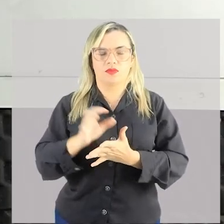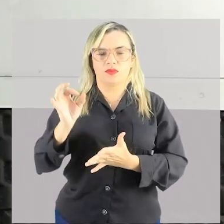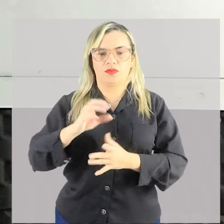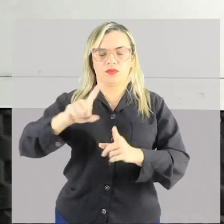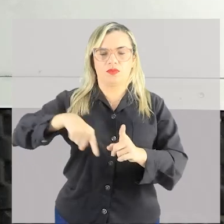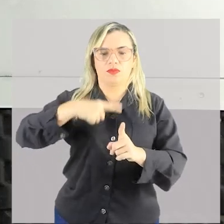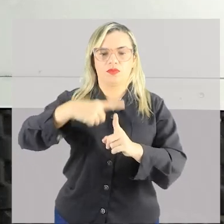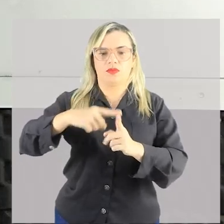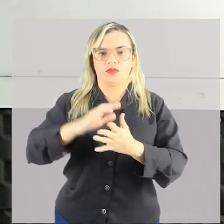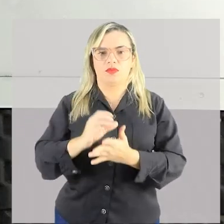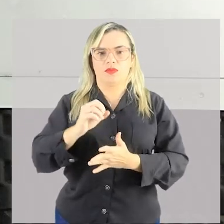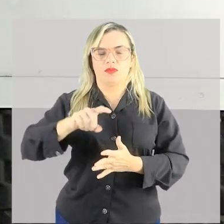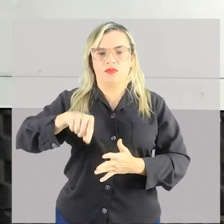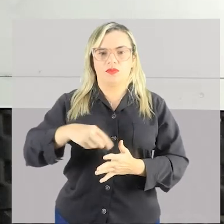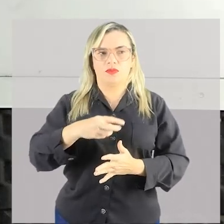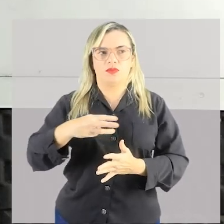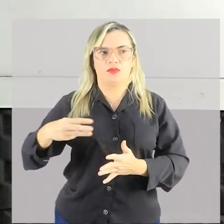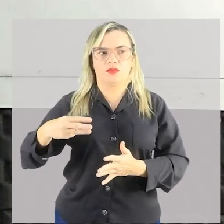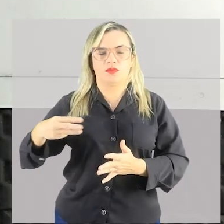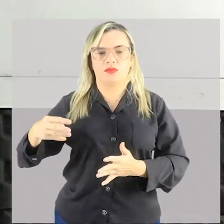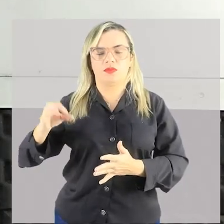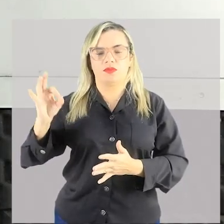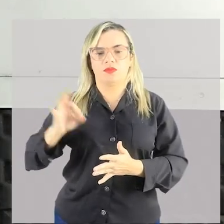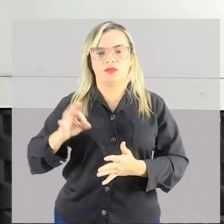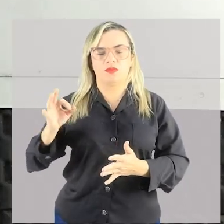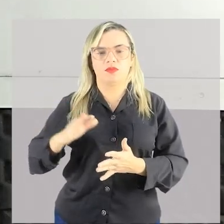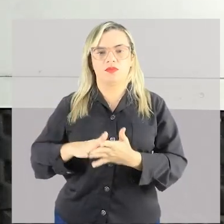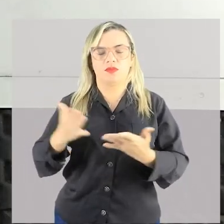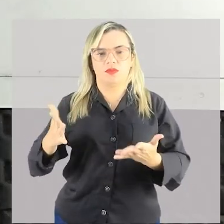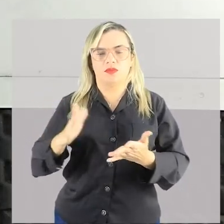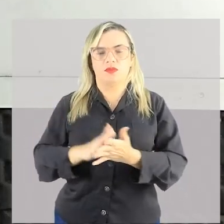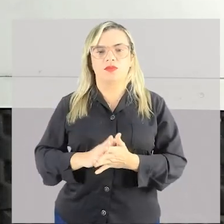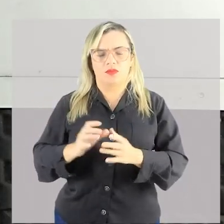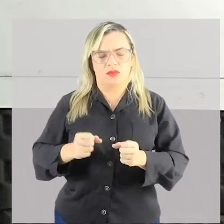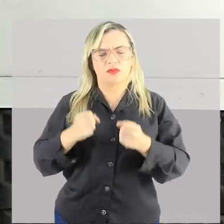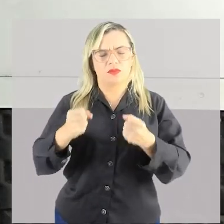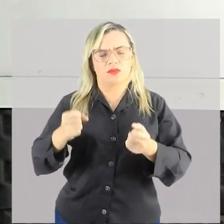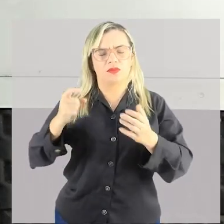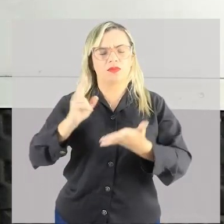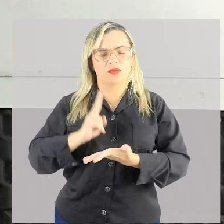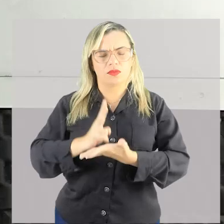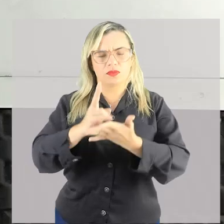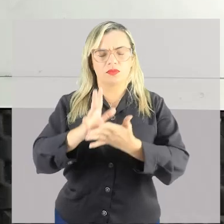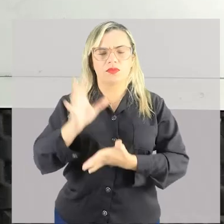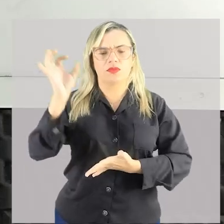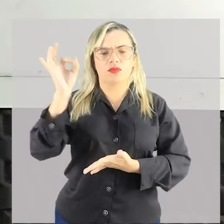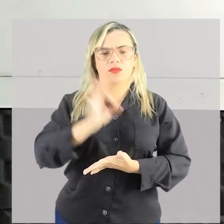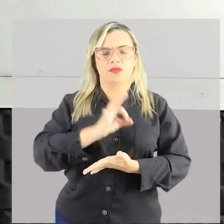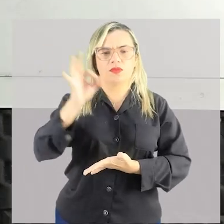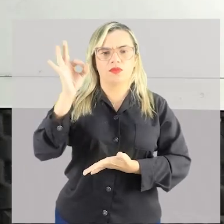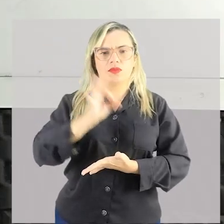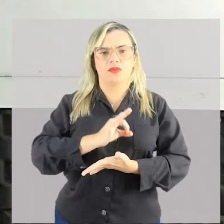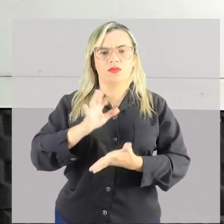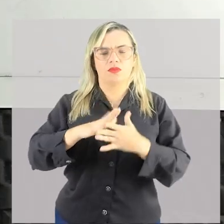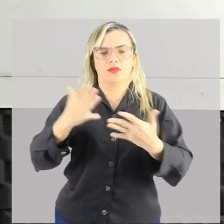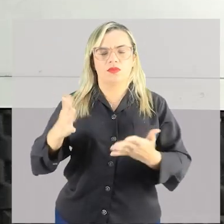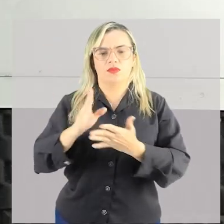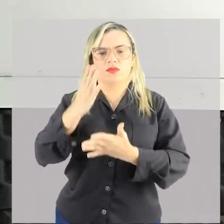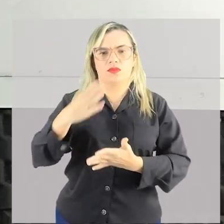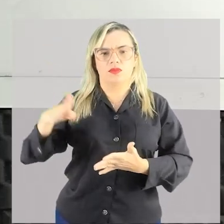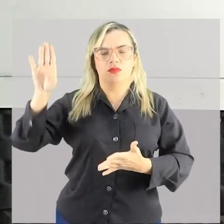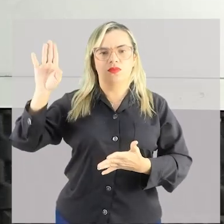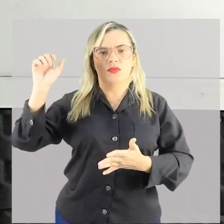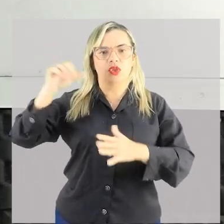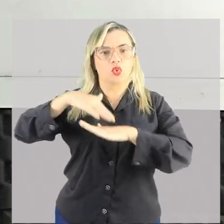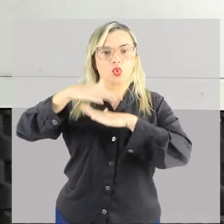0,33% certo é o total de pessoas você pode deixar em porcentagem não tem problema total de apoiadores do candidato a agora o